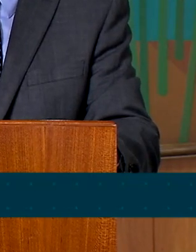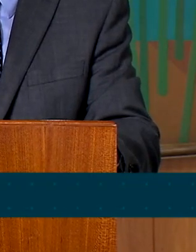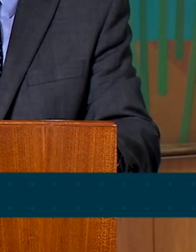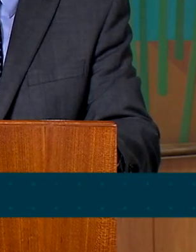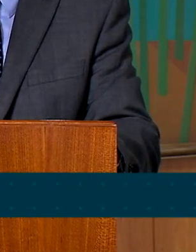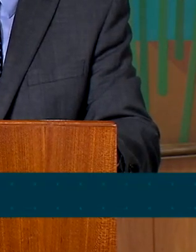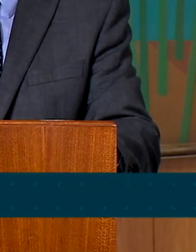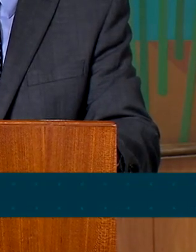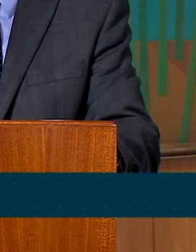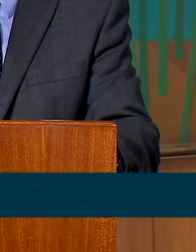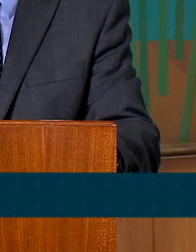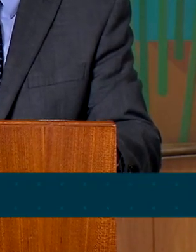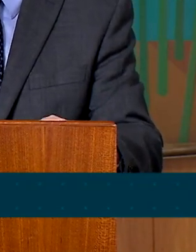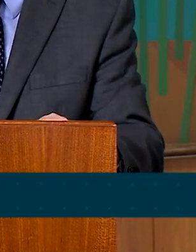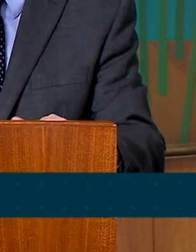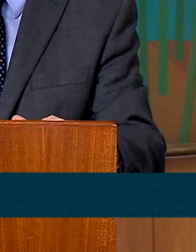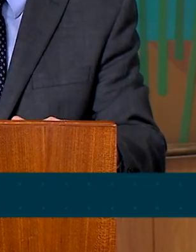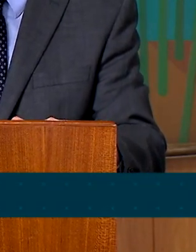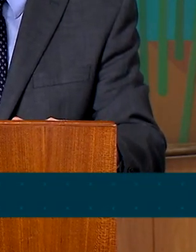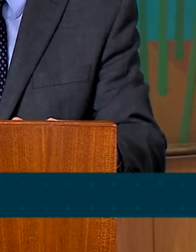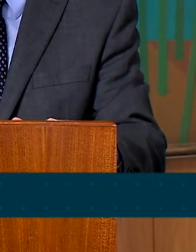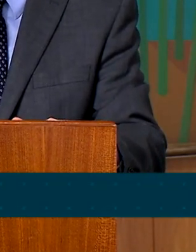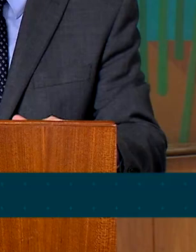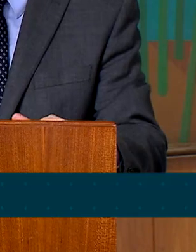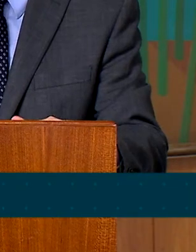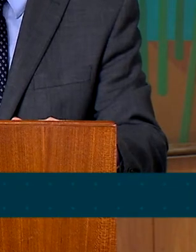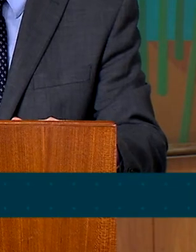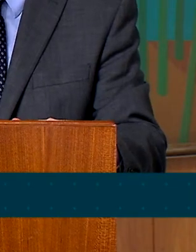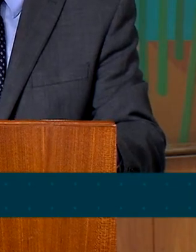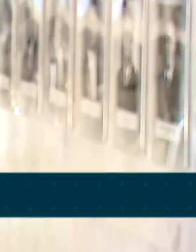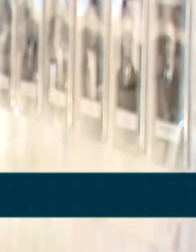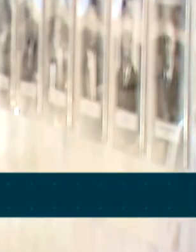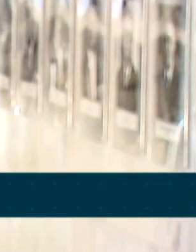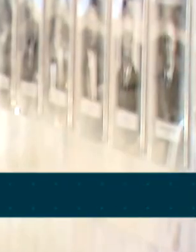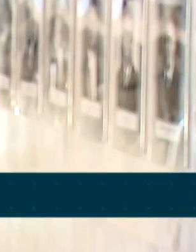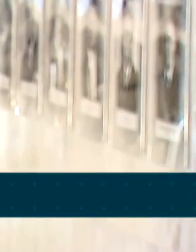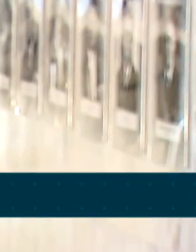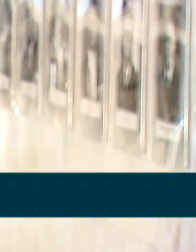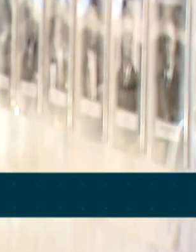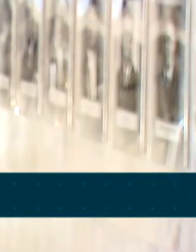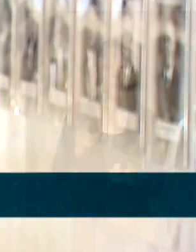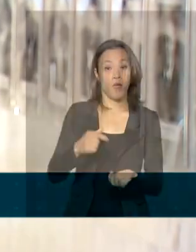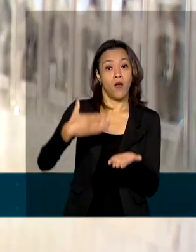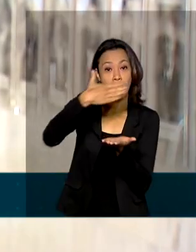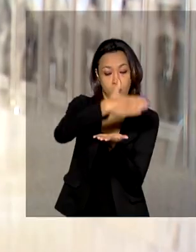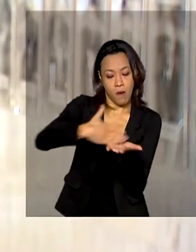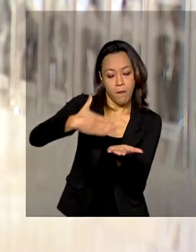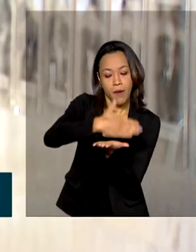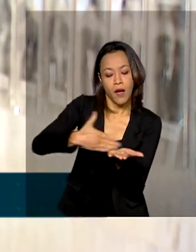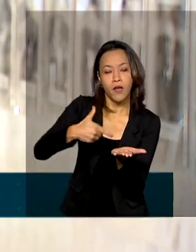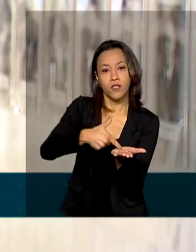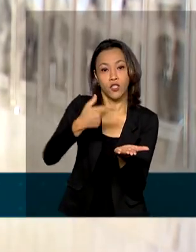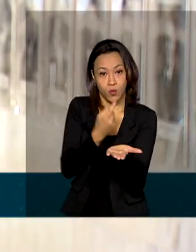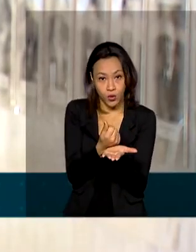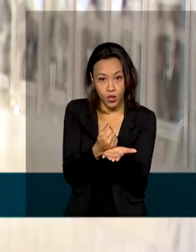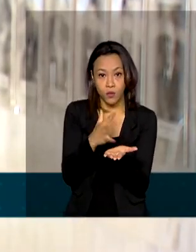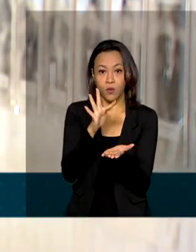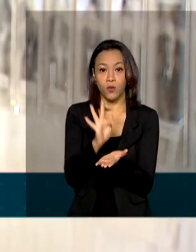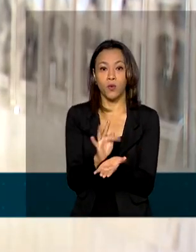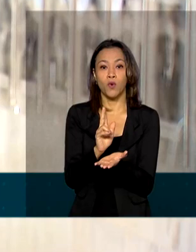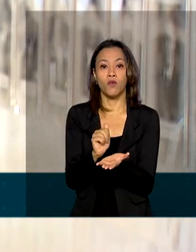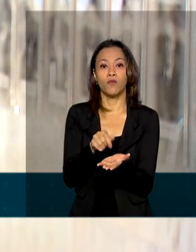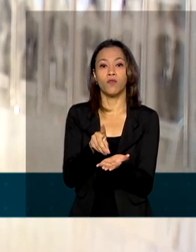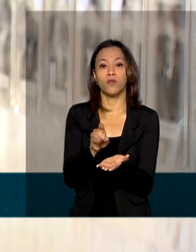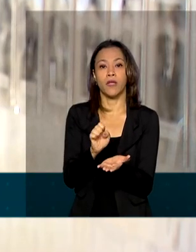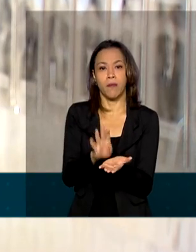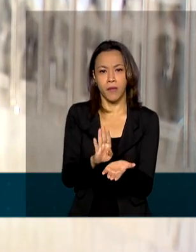bilhões referem-se à complementação da União. Uma parte dos recursos do Fundeb será destinado aos